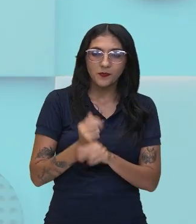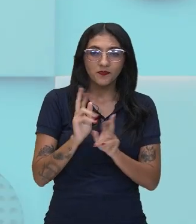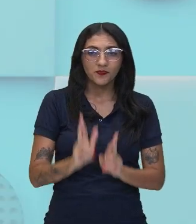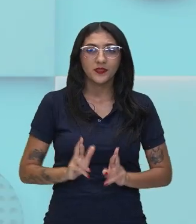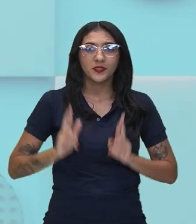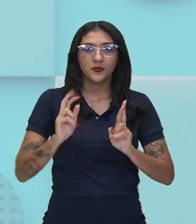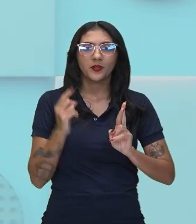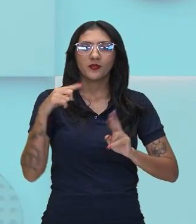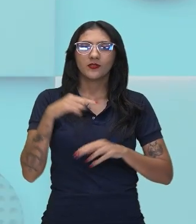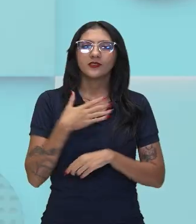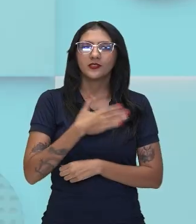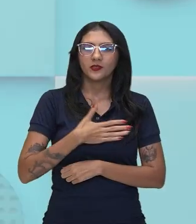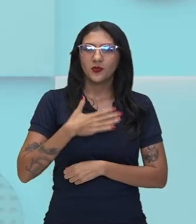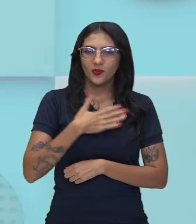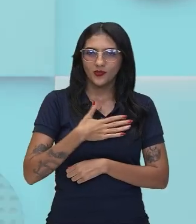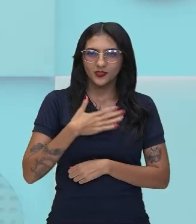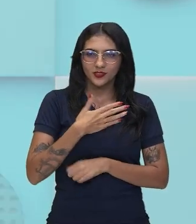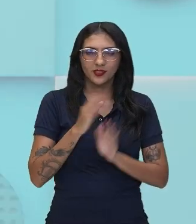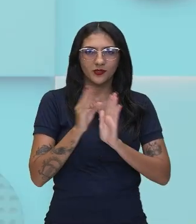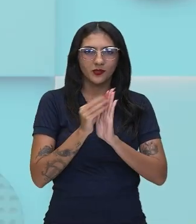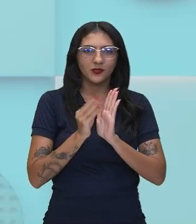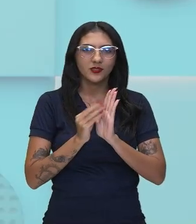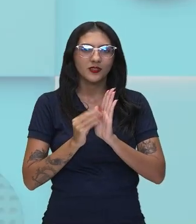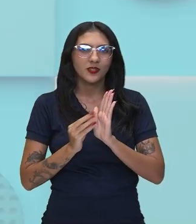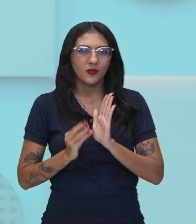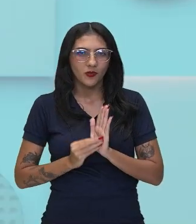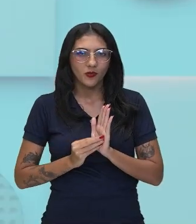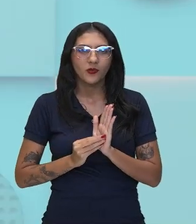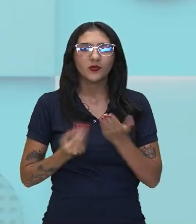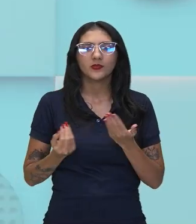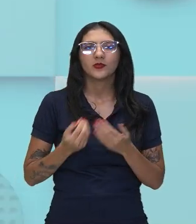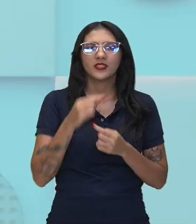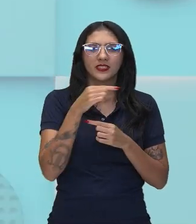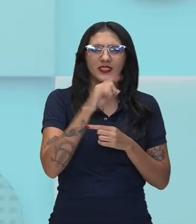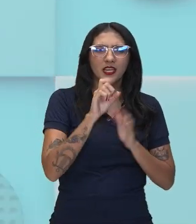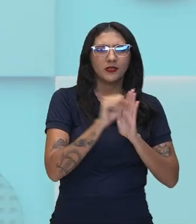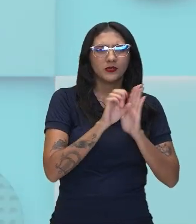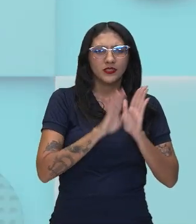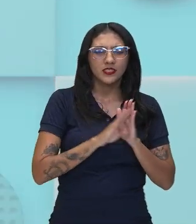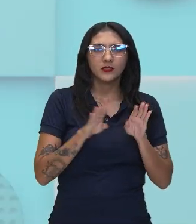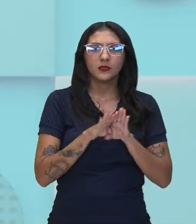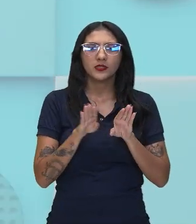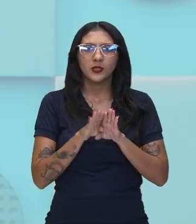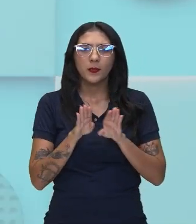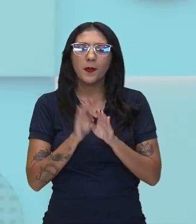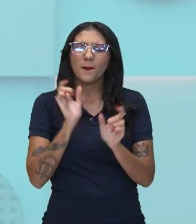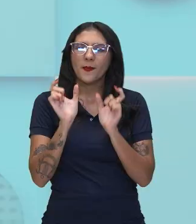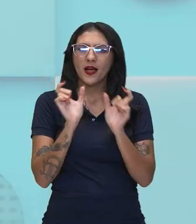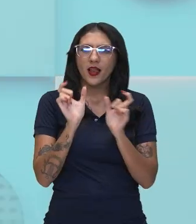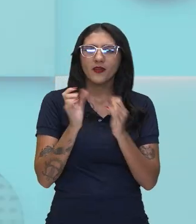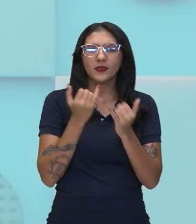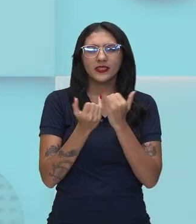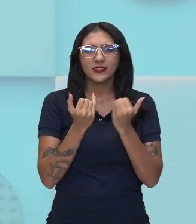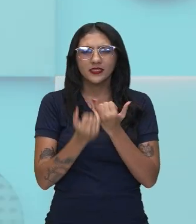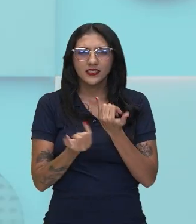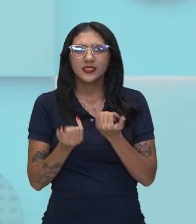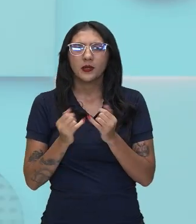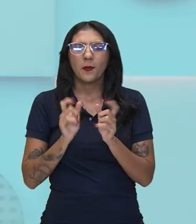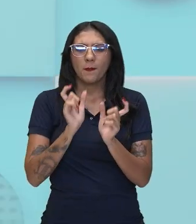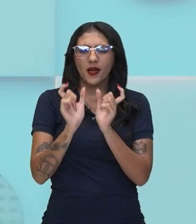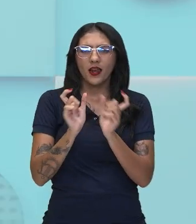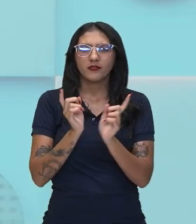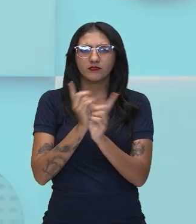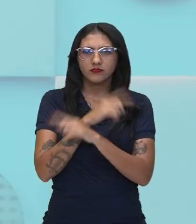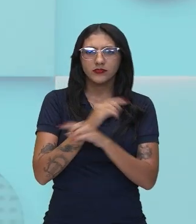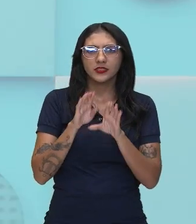vocês tenham gostado aí dos nossos conteúdos, né? Acentuação gráfica, os sinônimos, os antônimos e